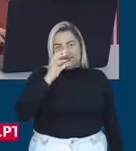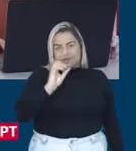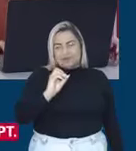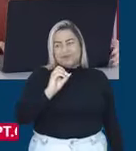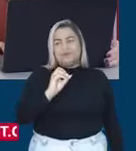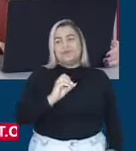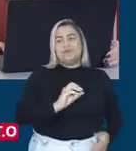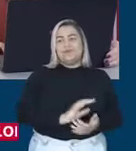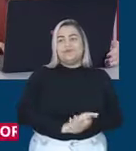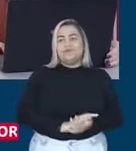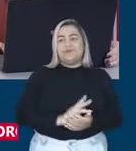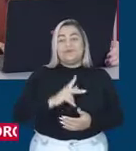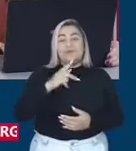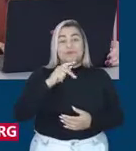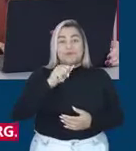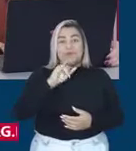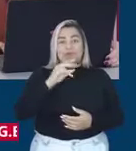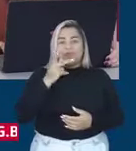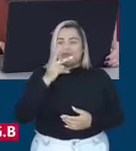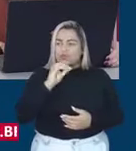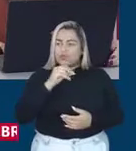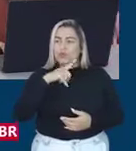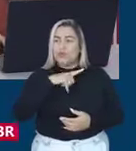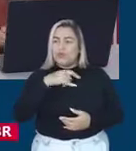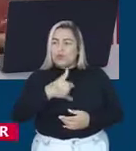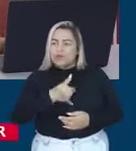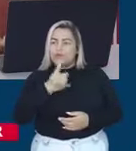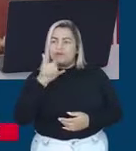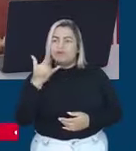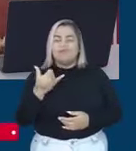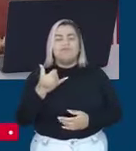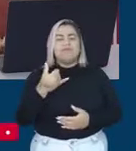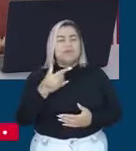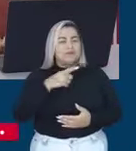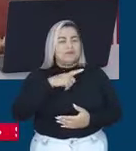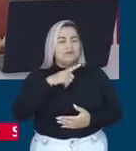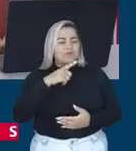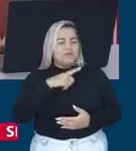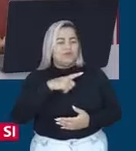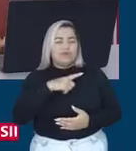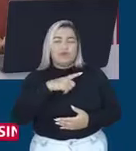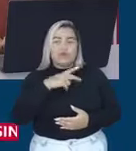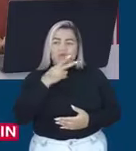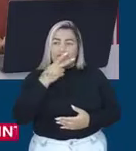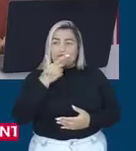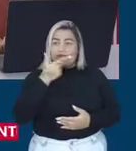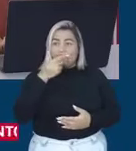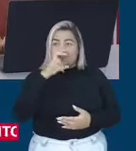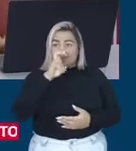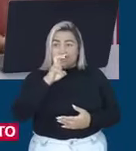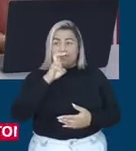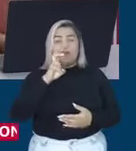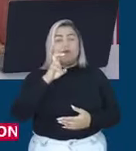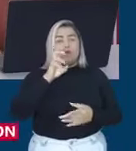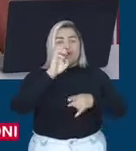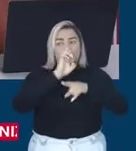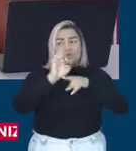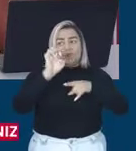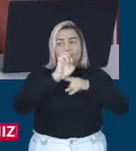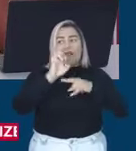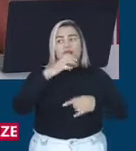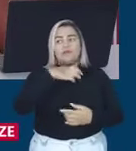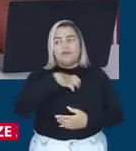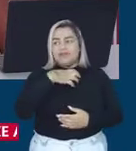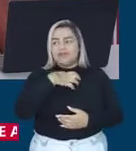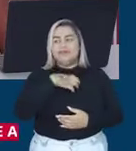muito o povo bom. da Bahia, viu? Tenho o maior orgulho de ter recebido o título de cidadão, acho que de uns 25 estados. Olha Mas o da aí. Bahia foi especial, não